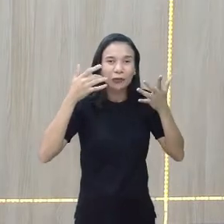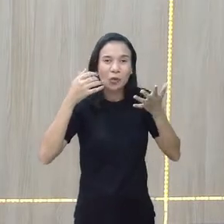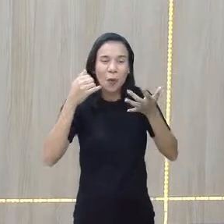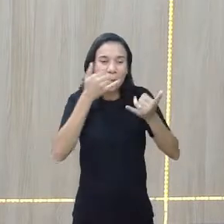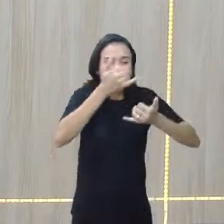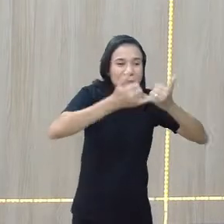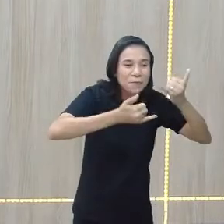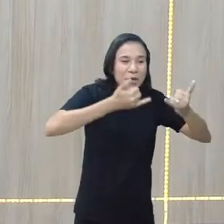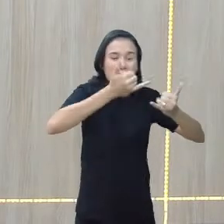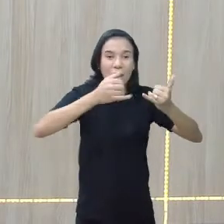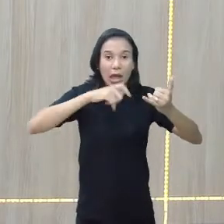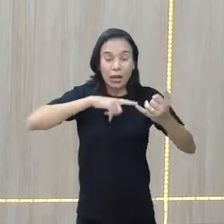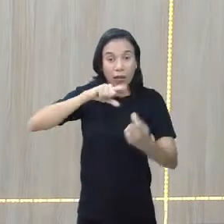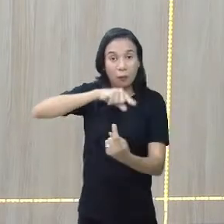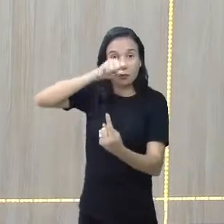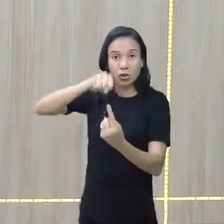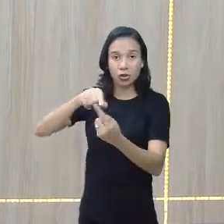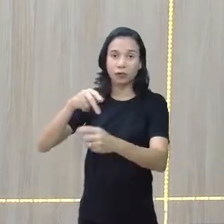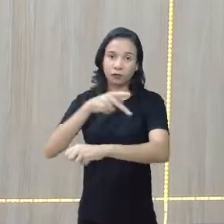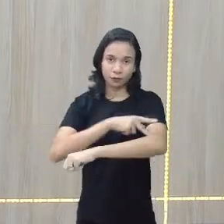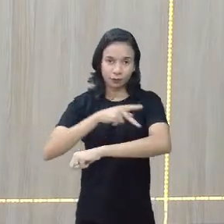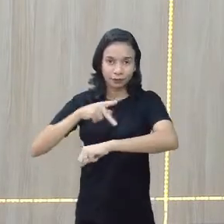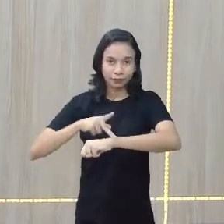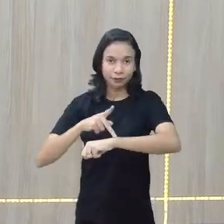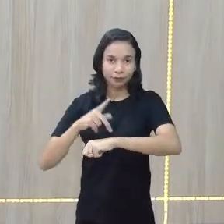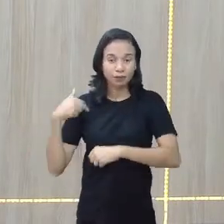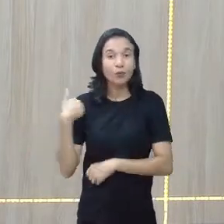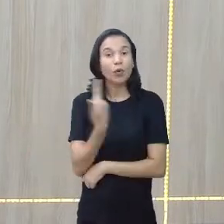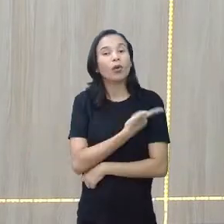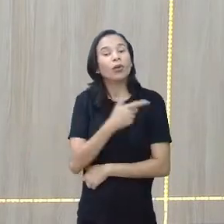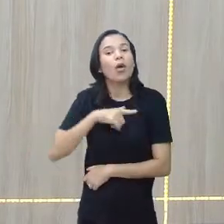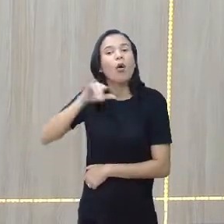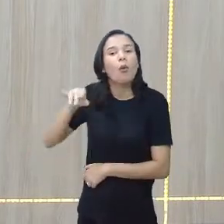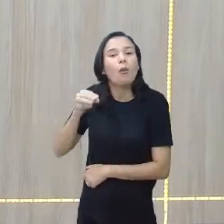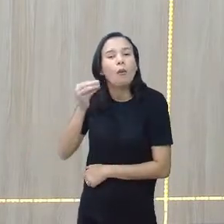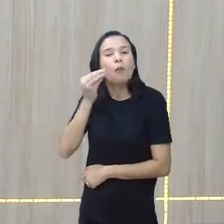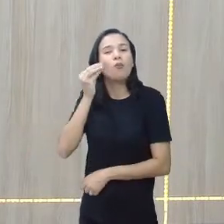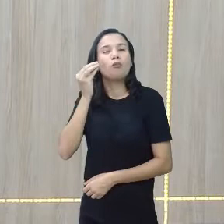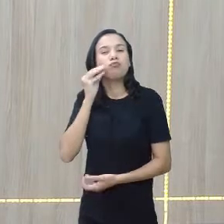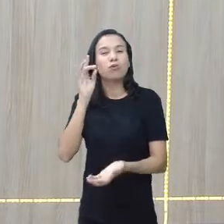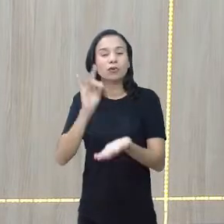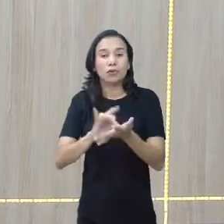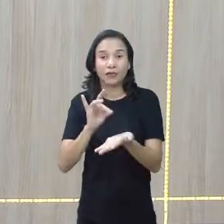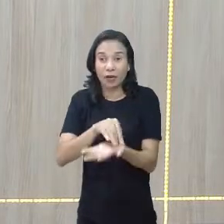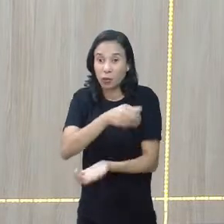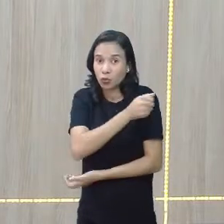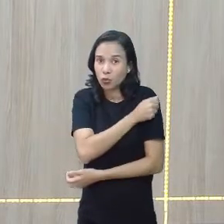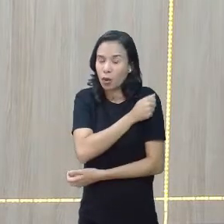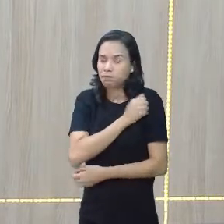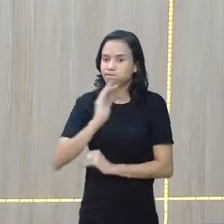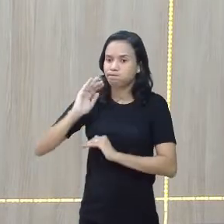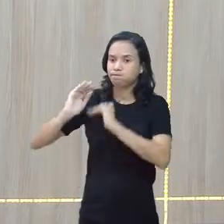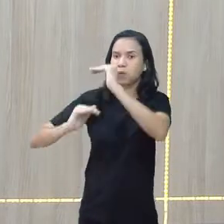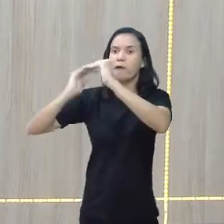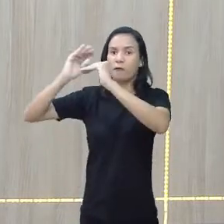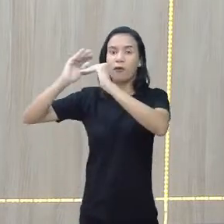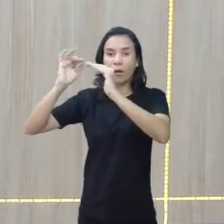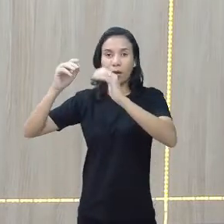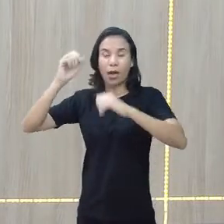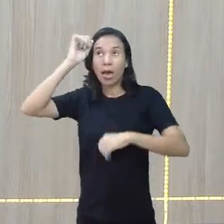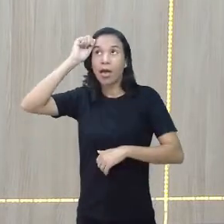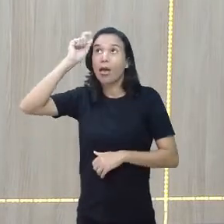né, com a finalidade pedagógica, a gente está dando a oportunidade desse estudante desenvolver a